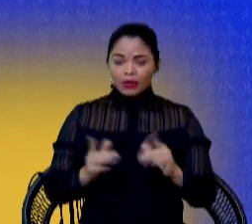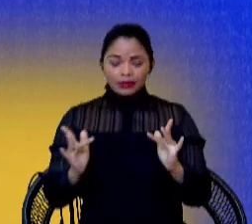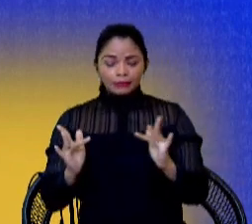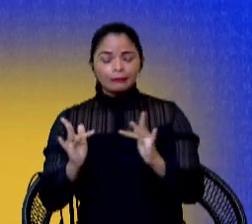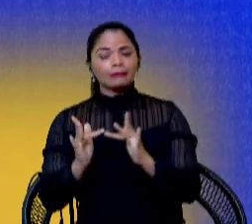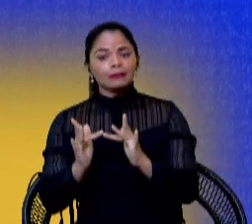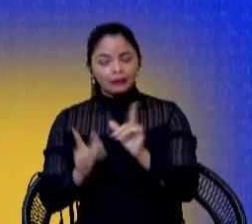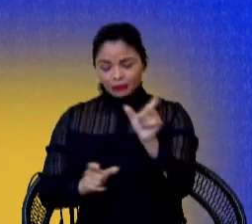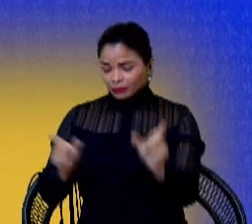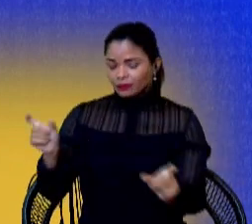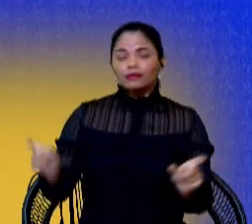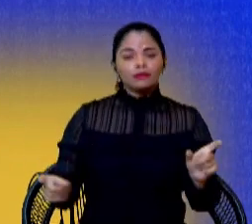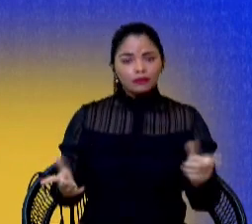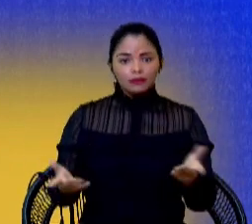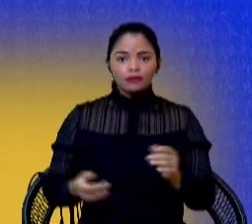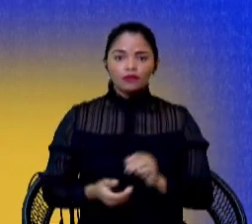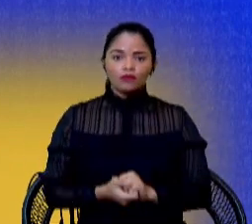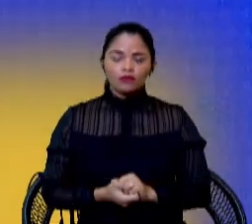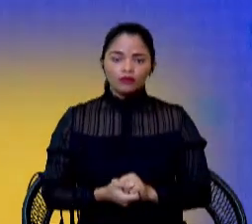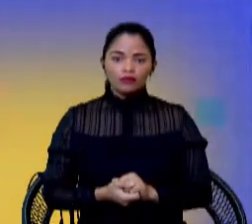pessoas assim? Tá bom?